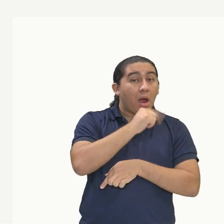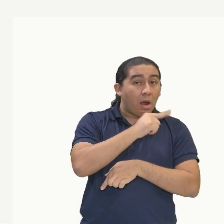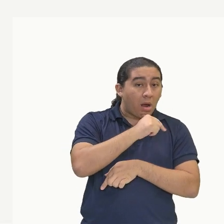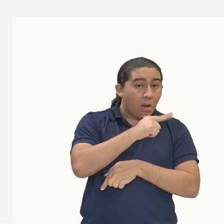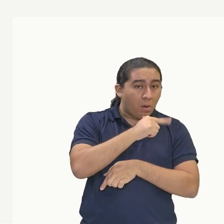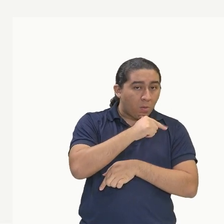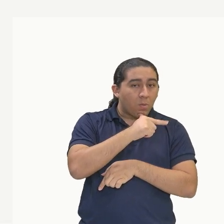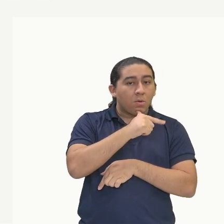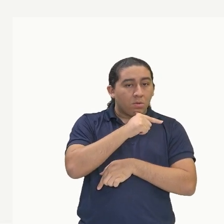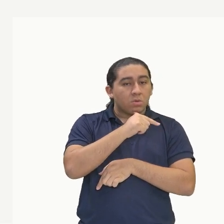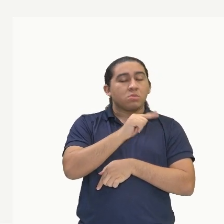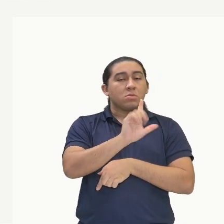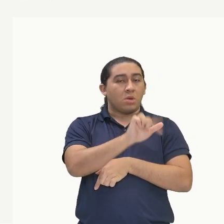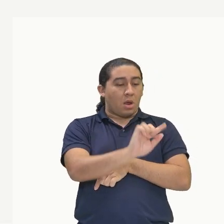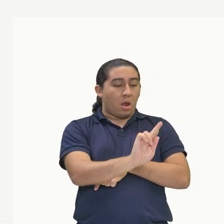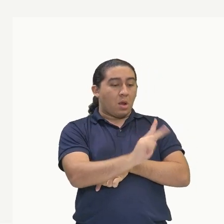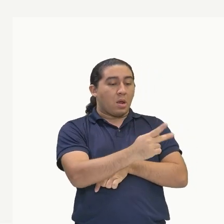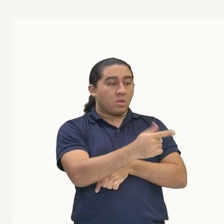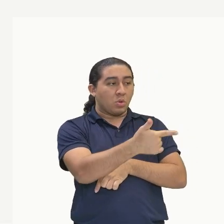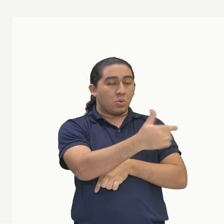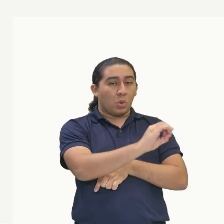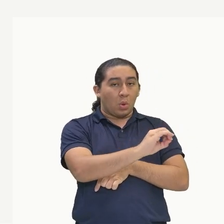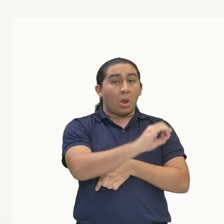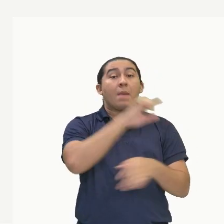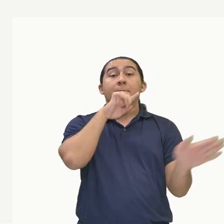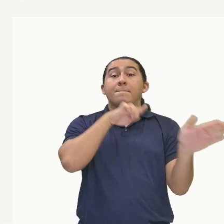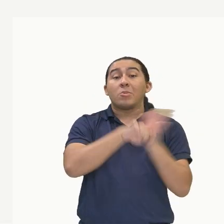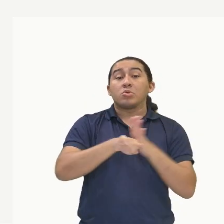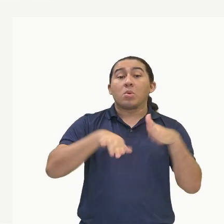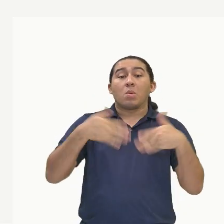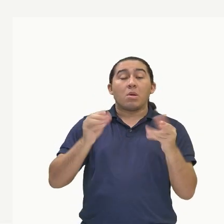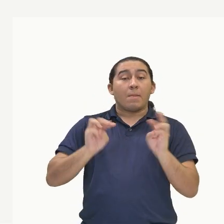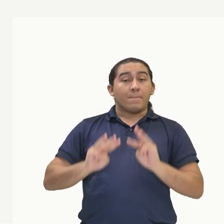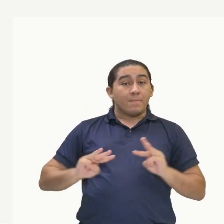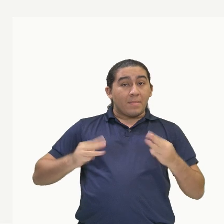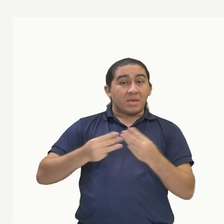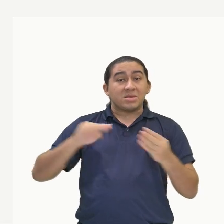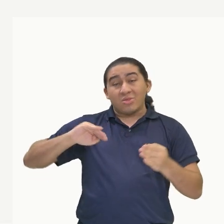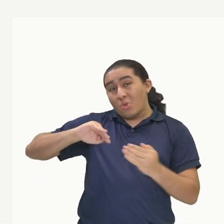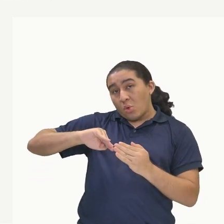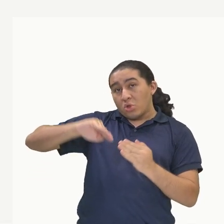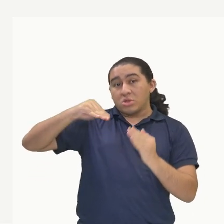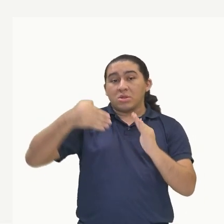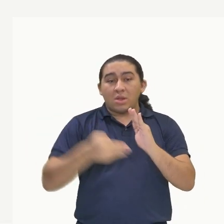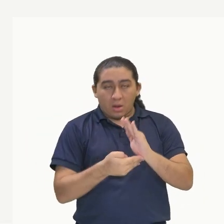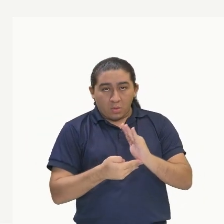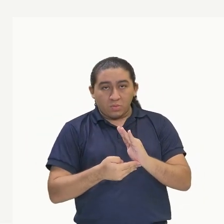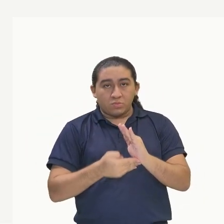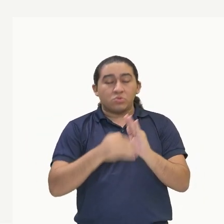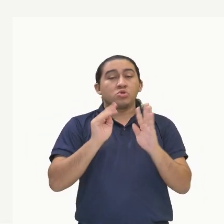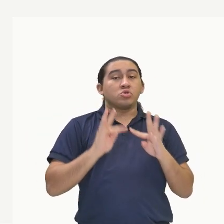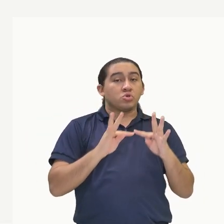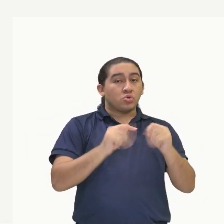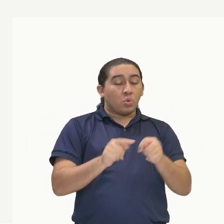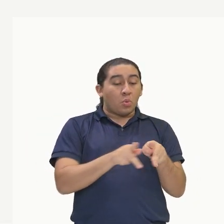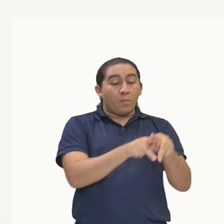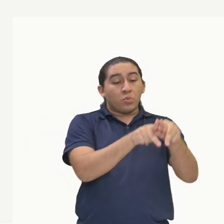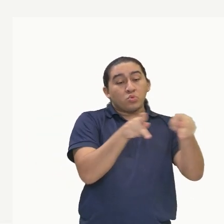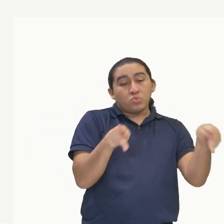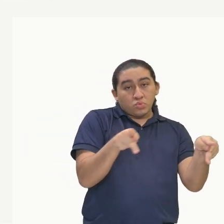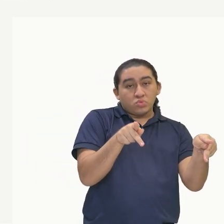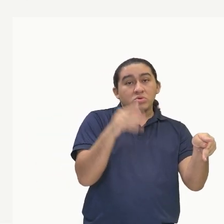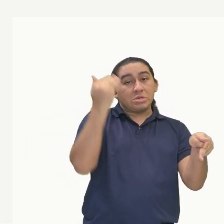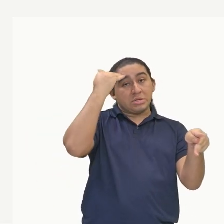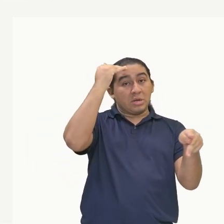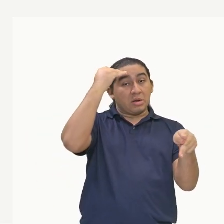foram formados. Aí ele te pergunta, qual é a massa total dos produtos formados de acordo com a lei